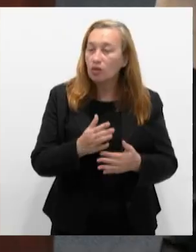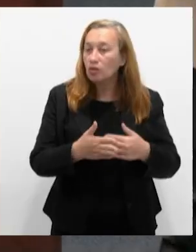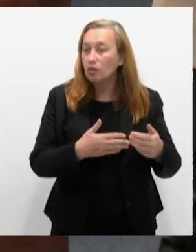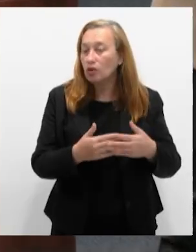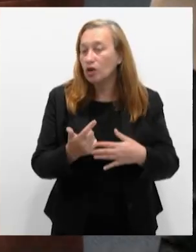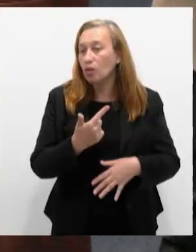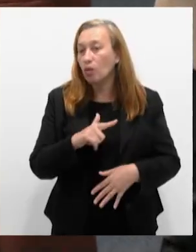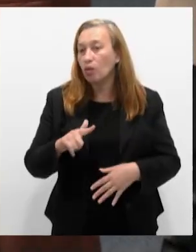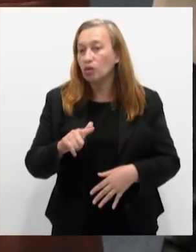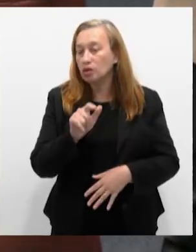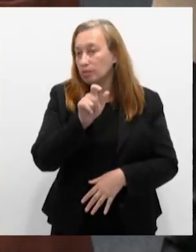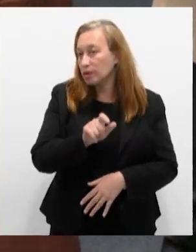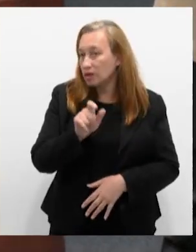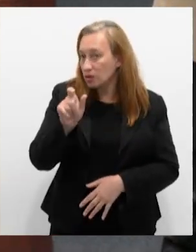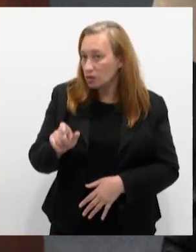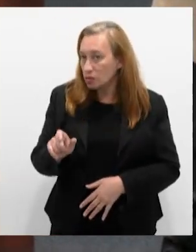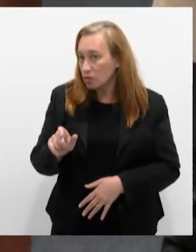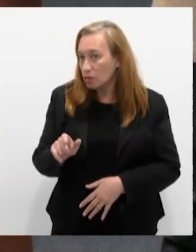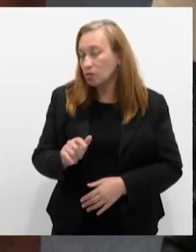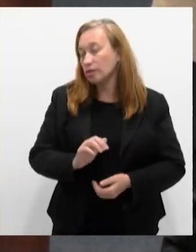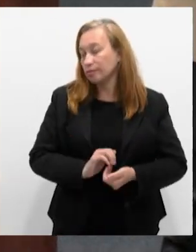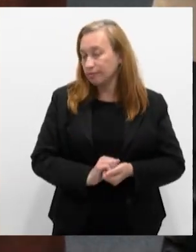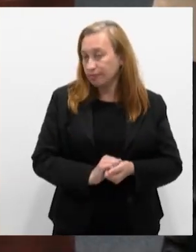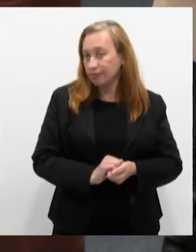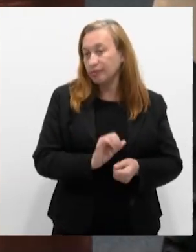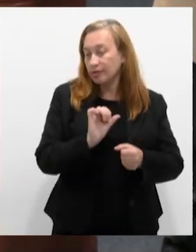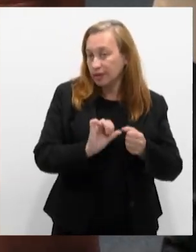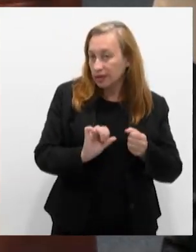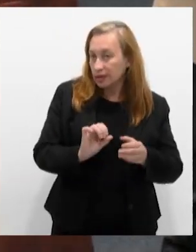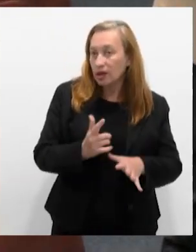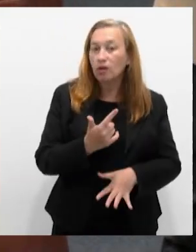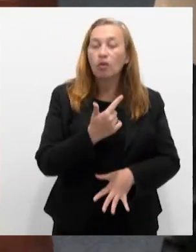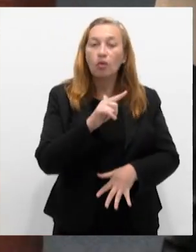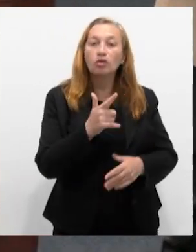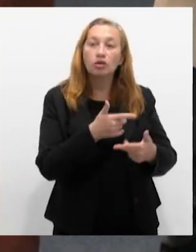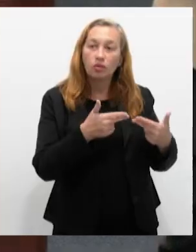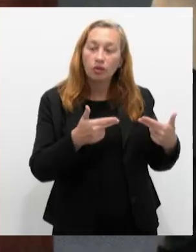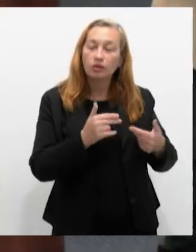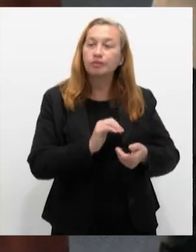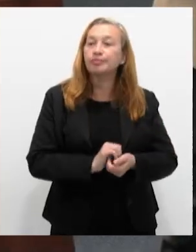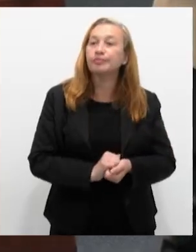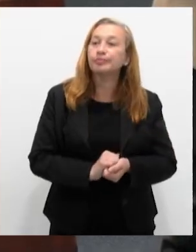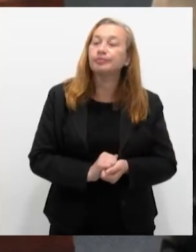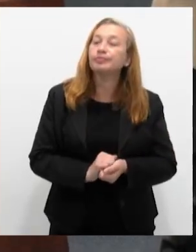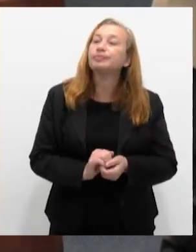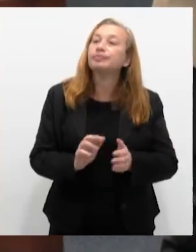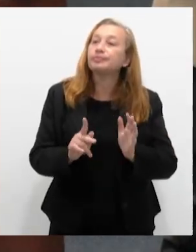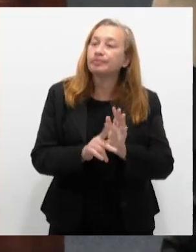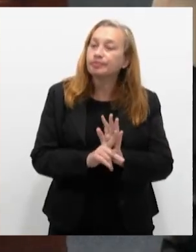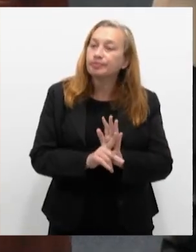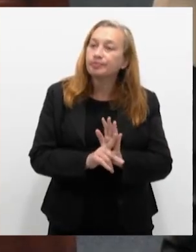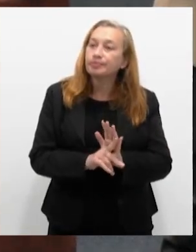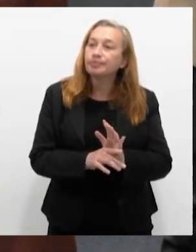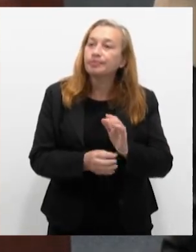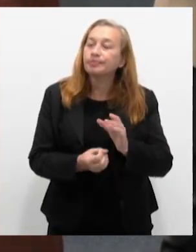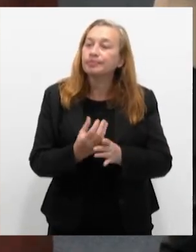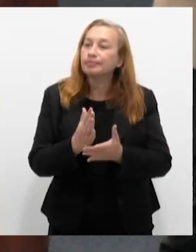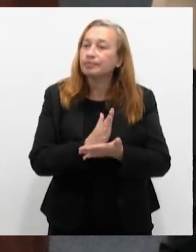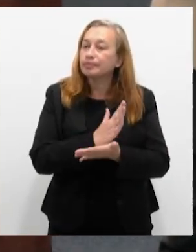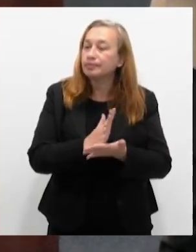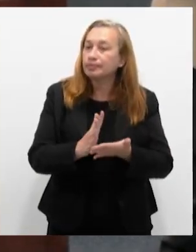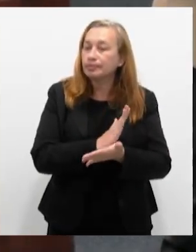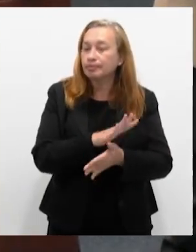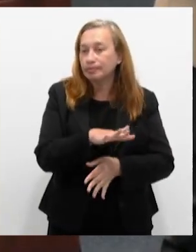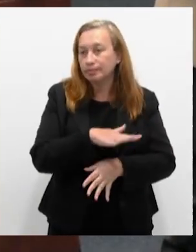pessoa ou qualquer outra autoridade tem que fazer. Outro elemento, o projeto ele reproduz alguns aspectos da